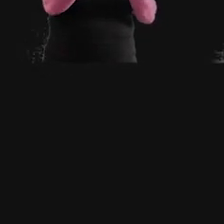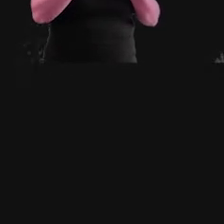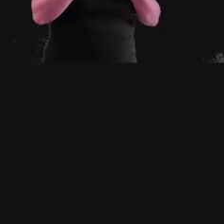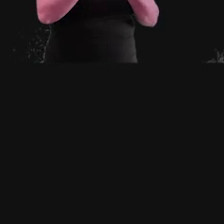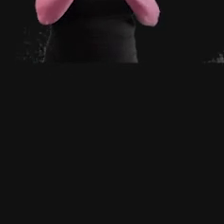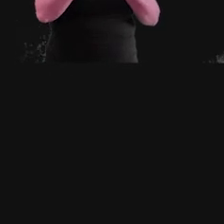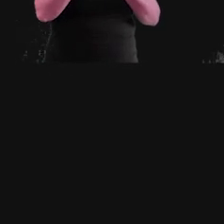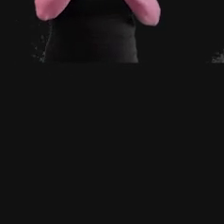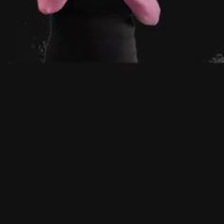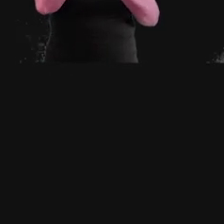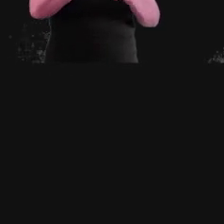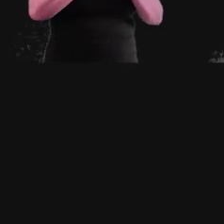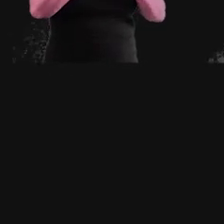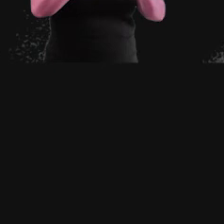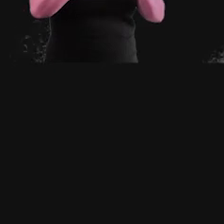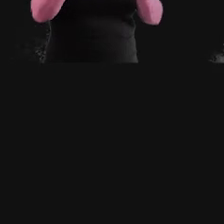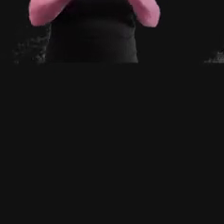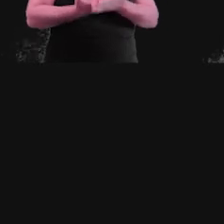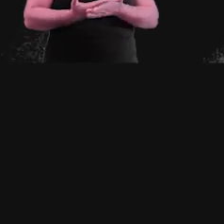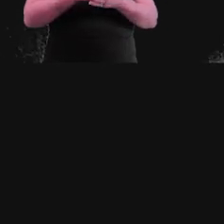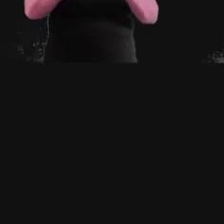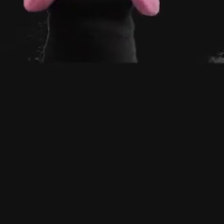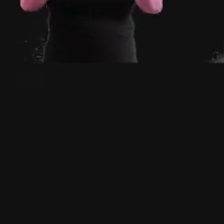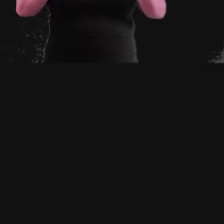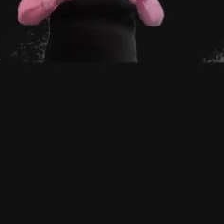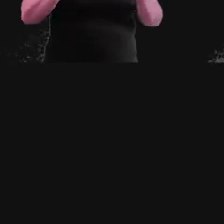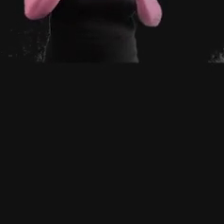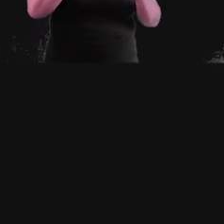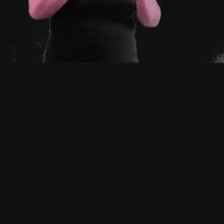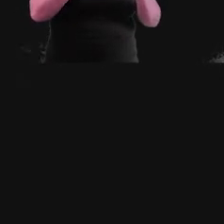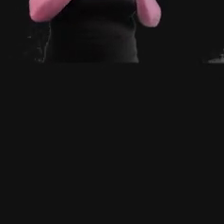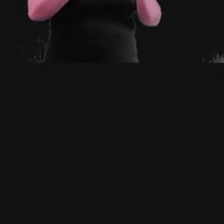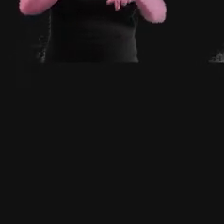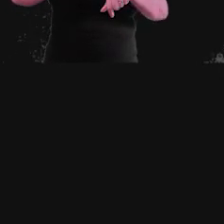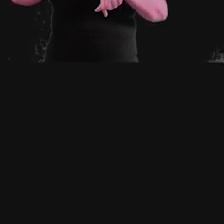para lá de especiais. Pena que o tempo é sempre